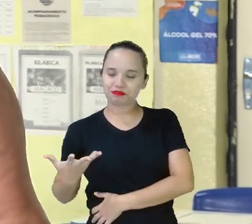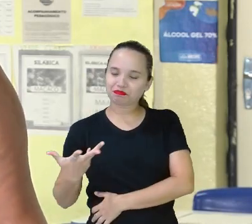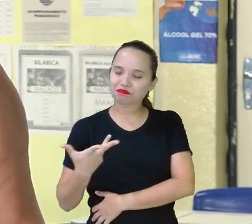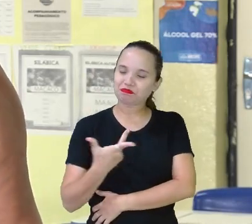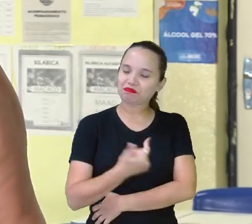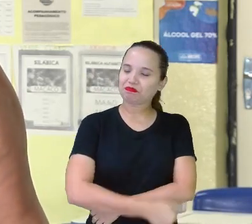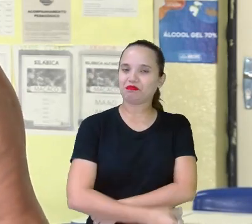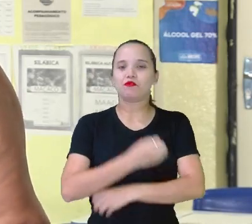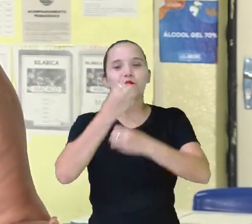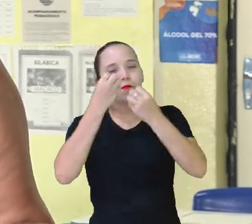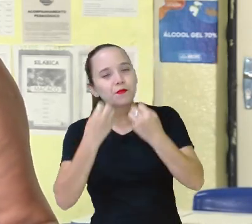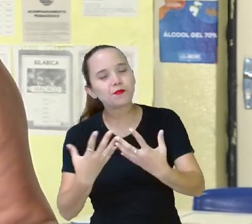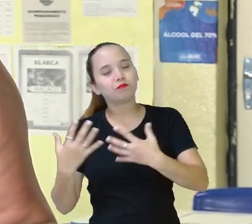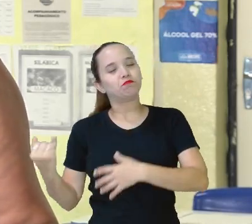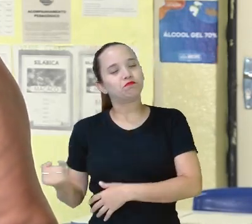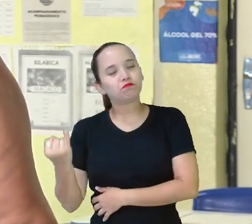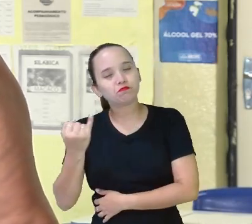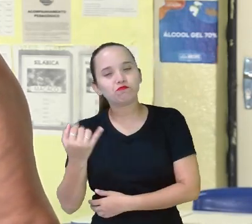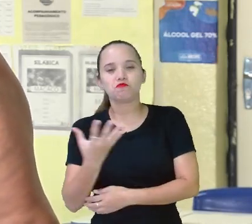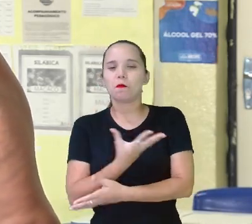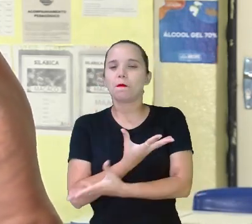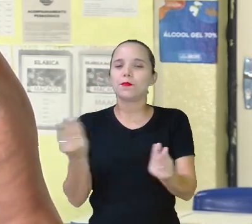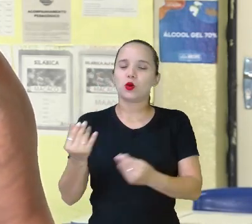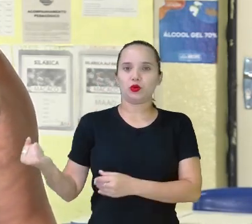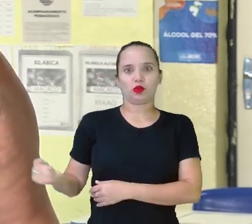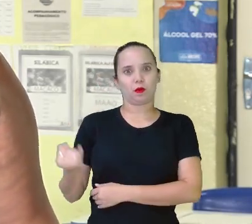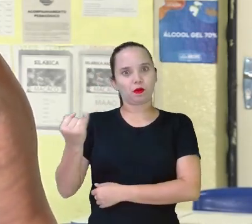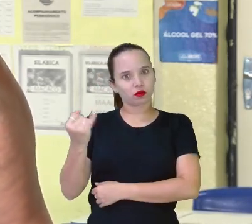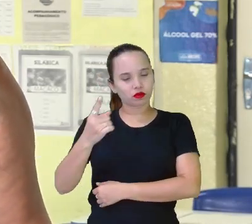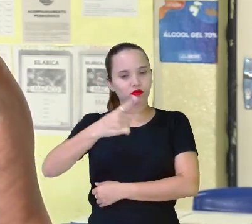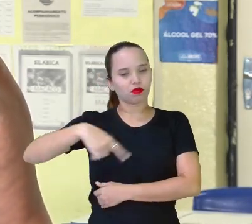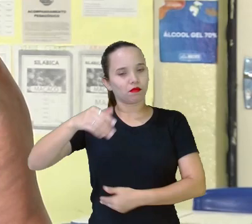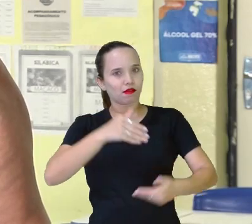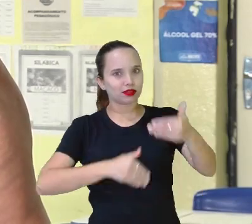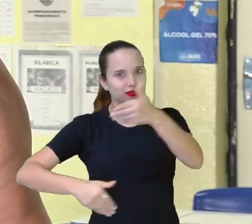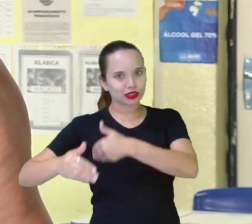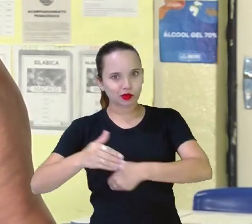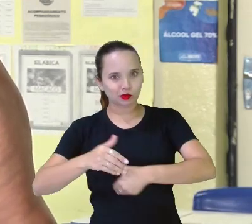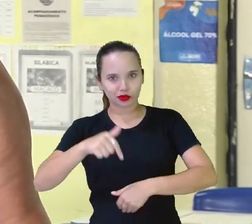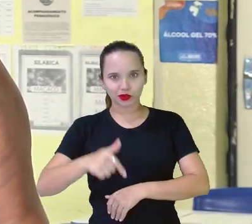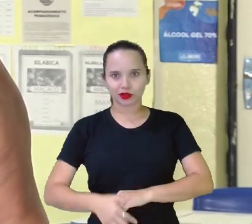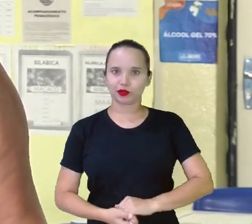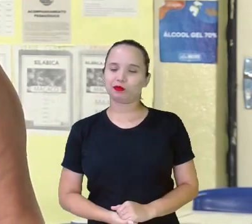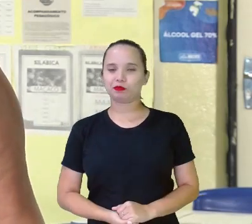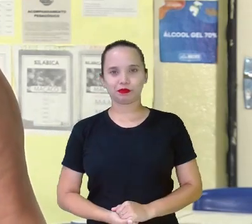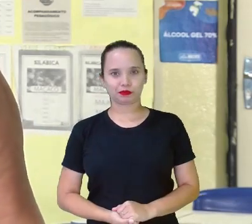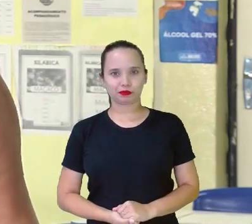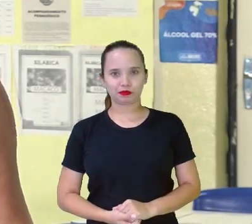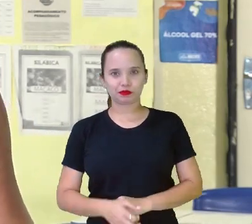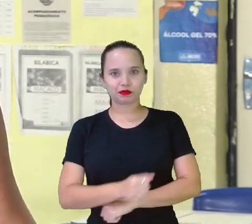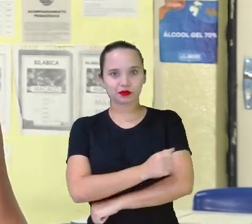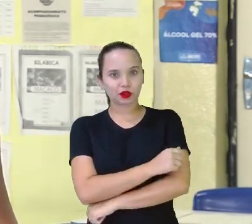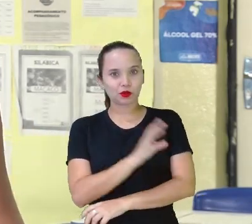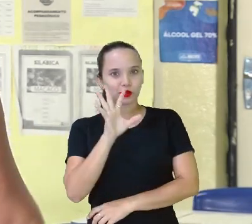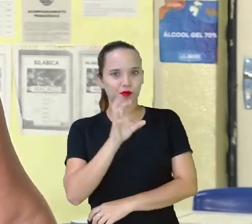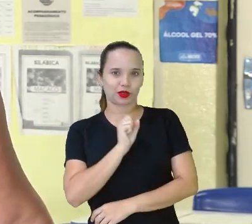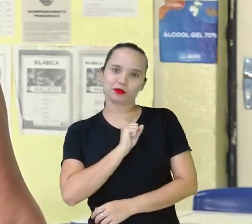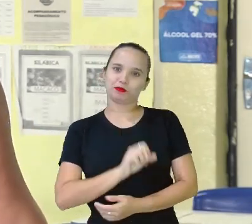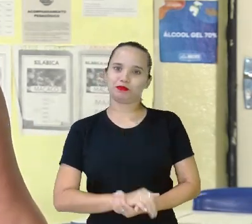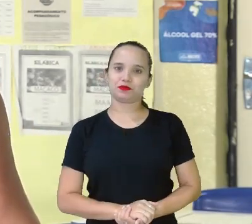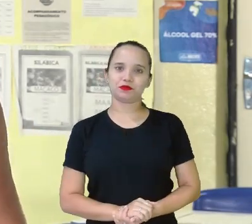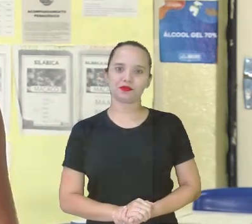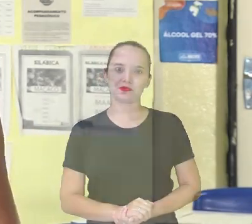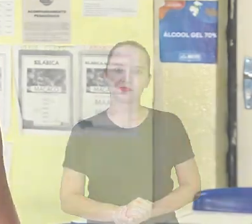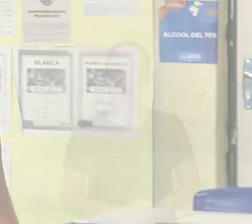É muito importante, foi muito importante a presença deles aqui na escola. Os meninos adoraram.